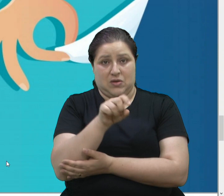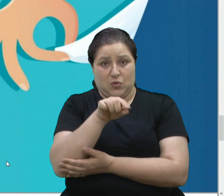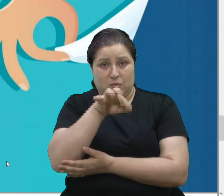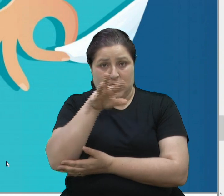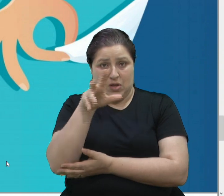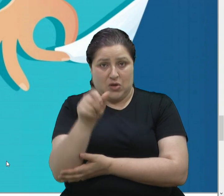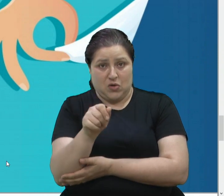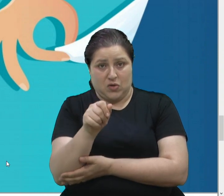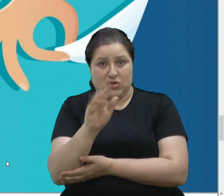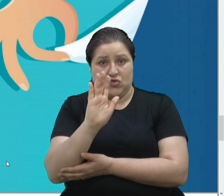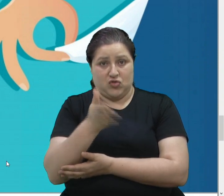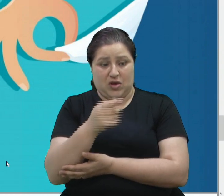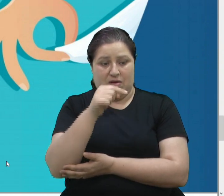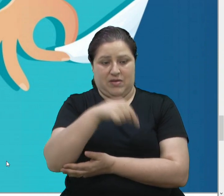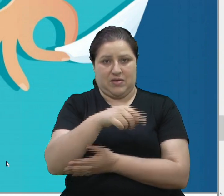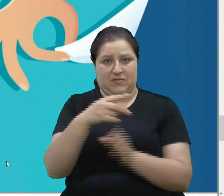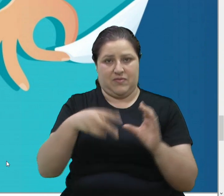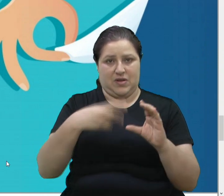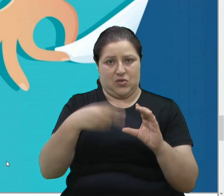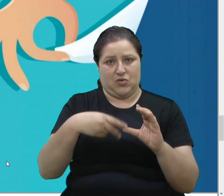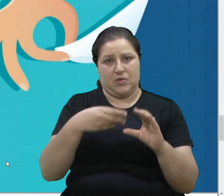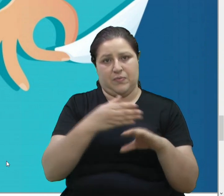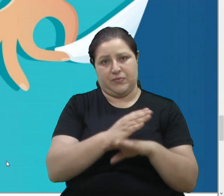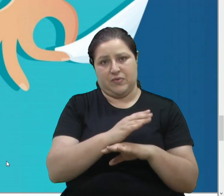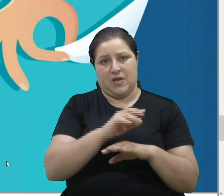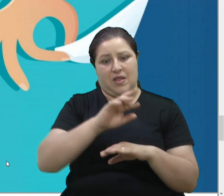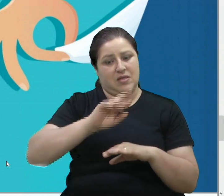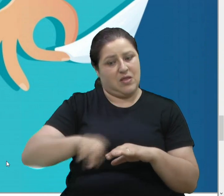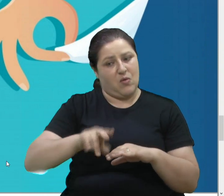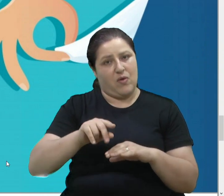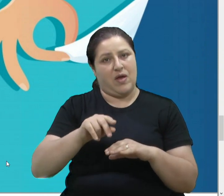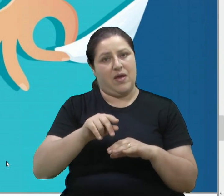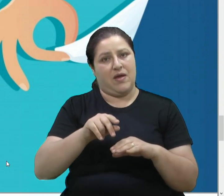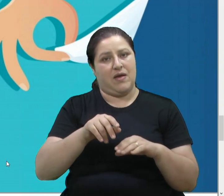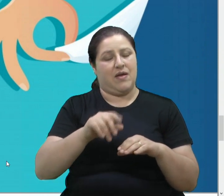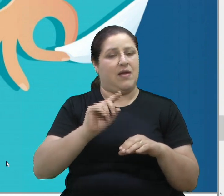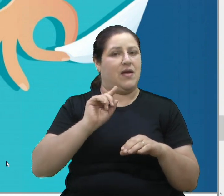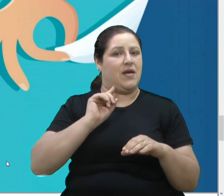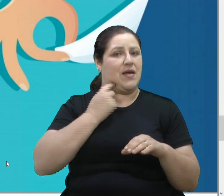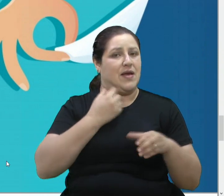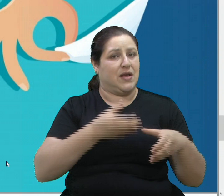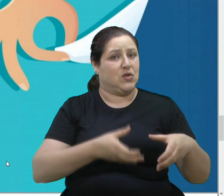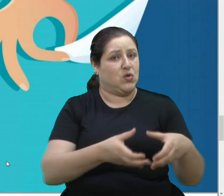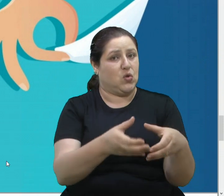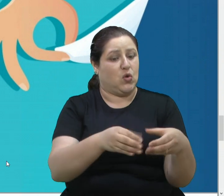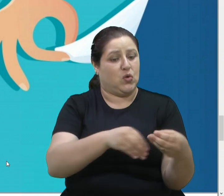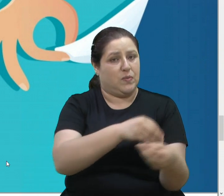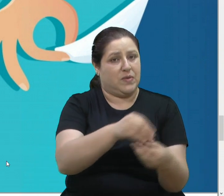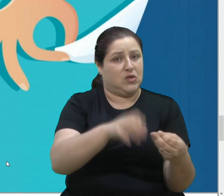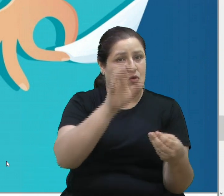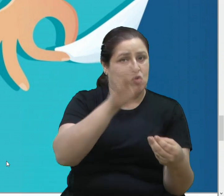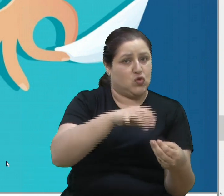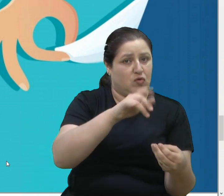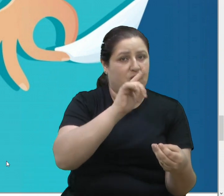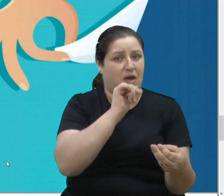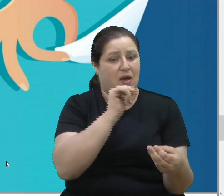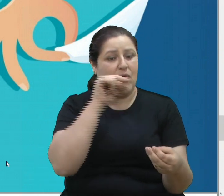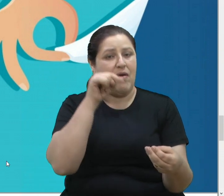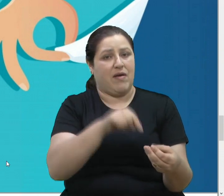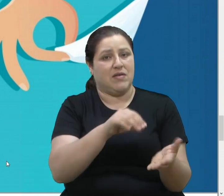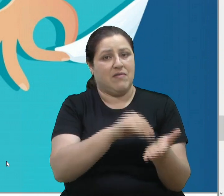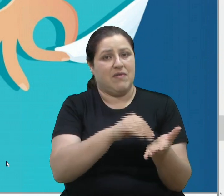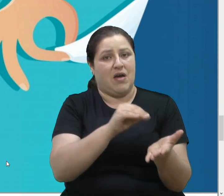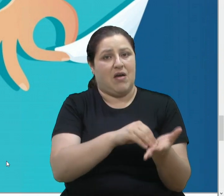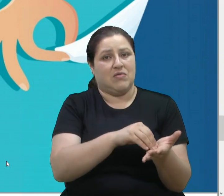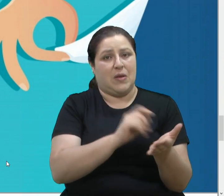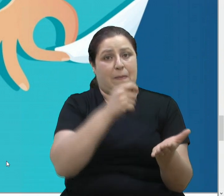foi homologado na casa, mas não era sobre o esgoto misto, né? Então, como é que fica aquela diferença do esgoto misto durante 6